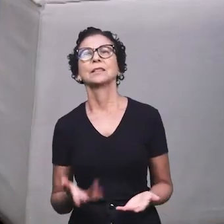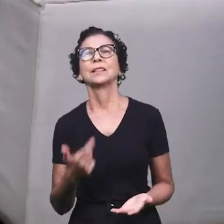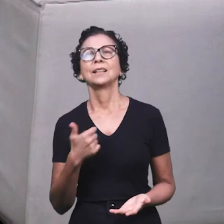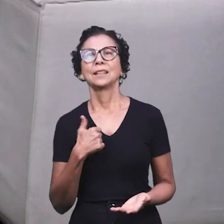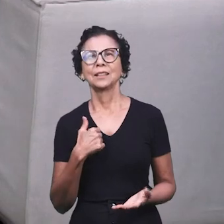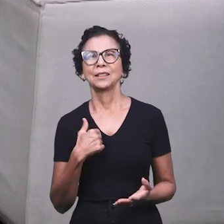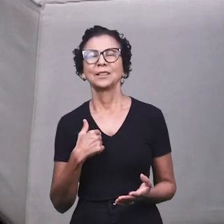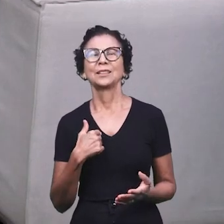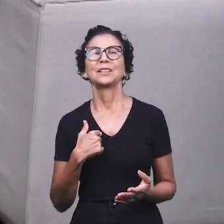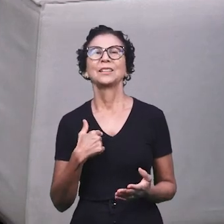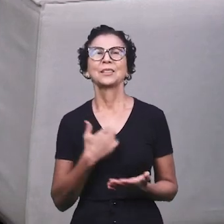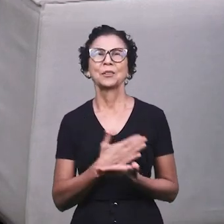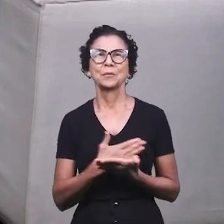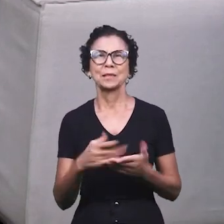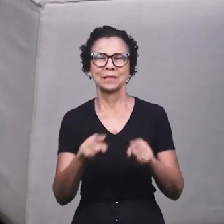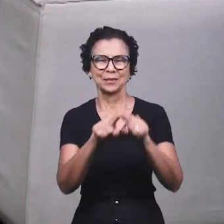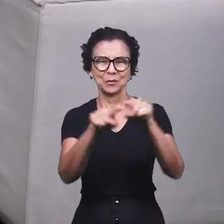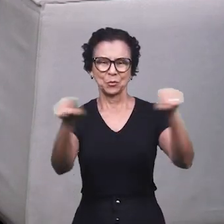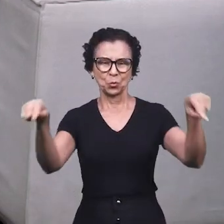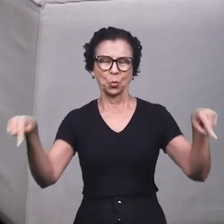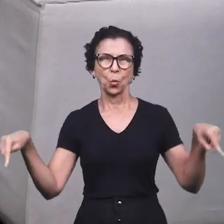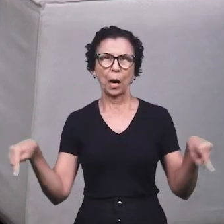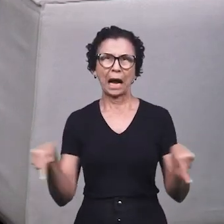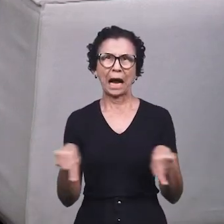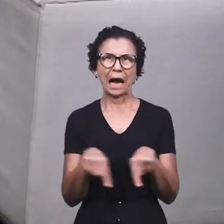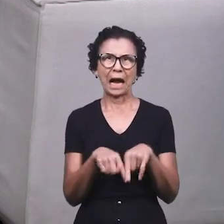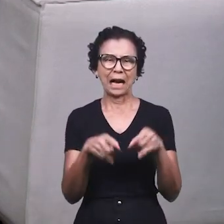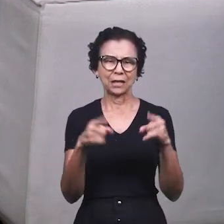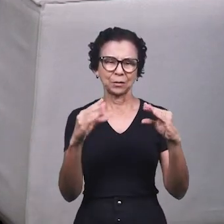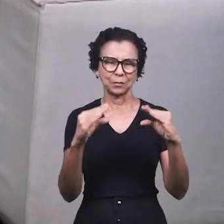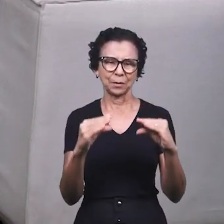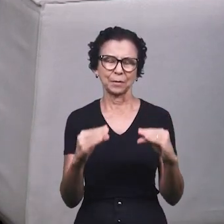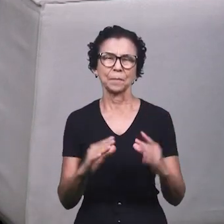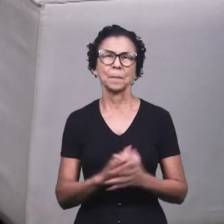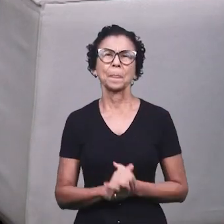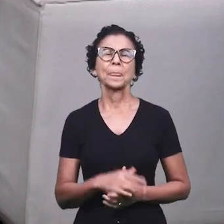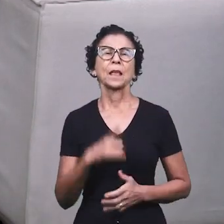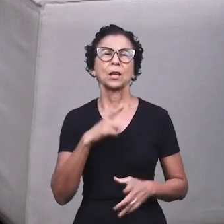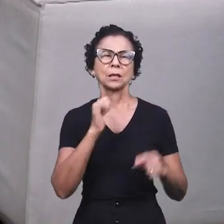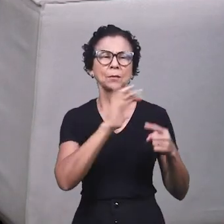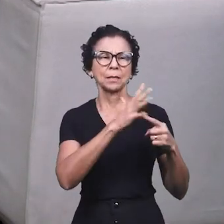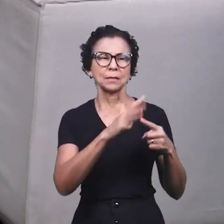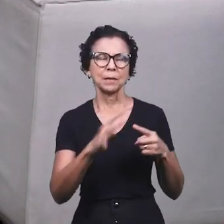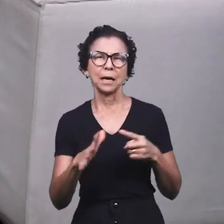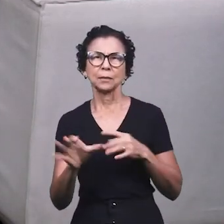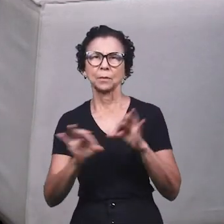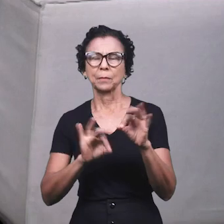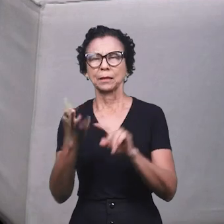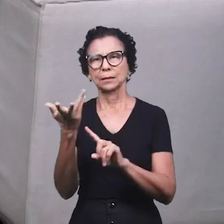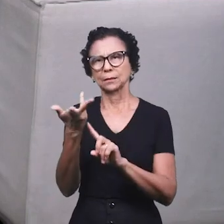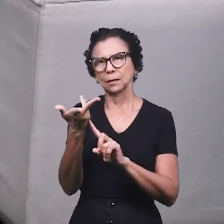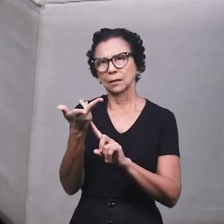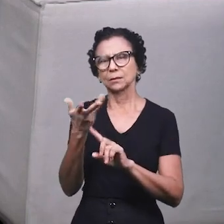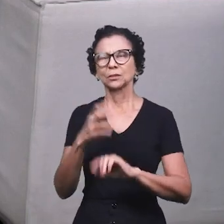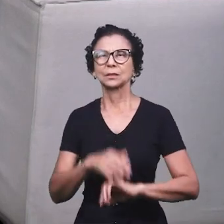Um quarto também, que seria o terceiro quarto da minha casa. Separado, onde tem meus maquinários, ali onde eu produzo as